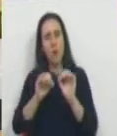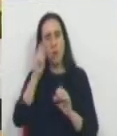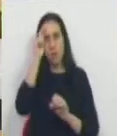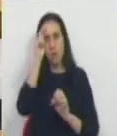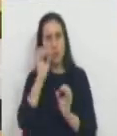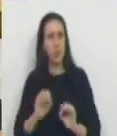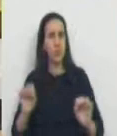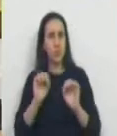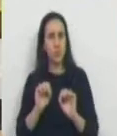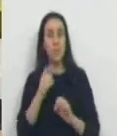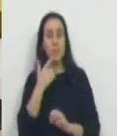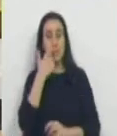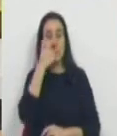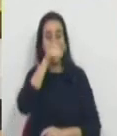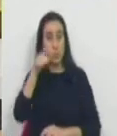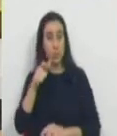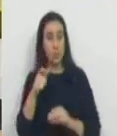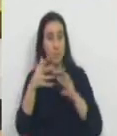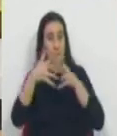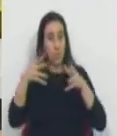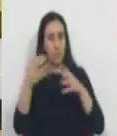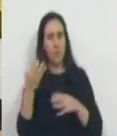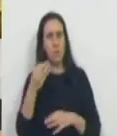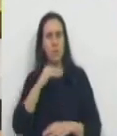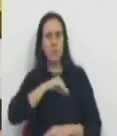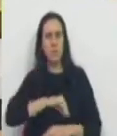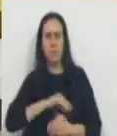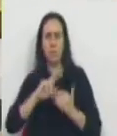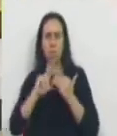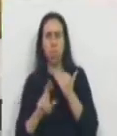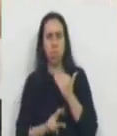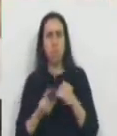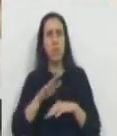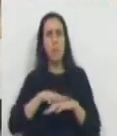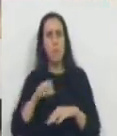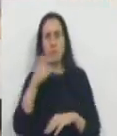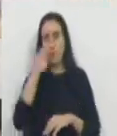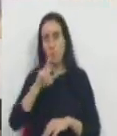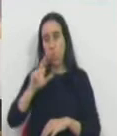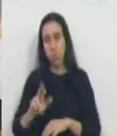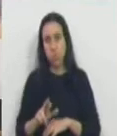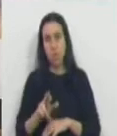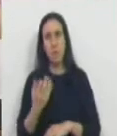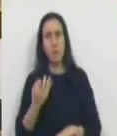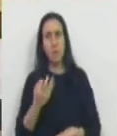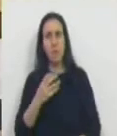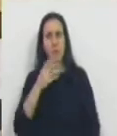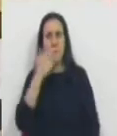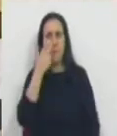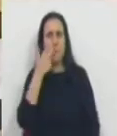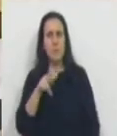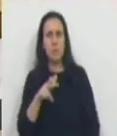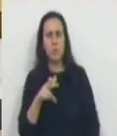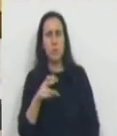respeitada. Estamos a falar de pessoas que na maior parte dos casos tinham salários muito baixos e por isso têm pensões mais baixas e passam a ter pensões